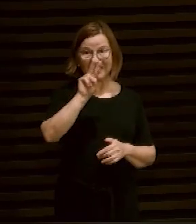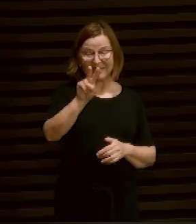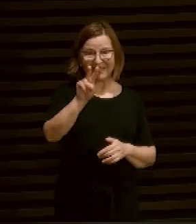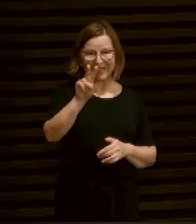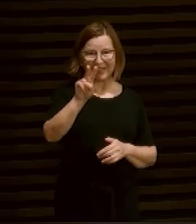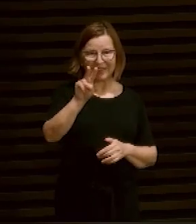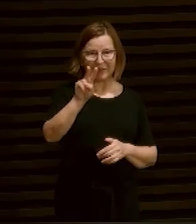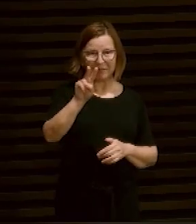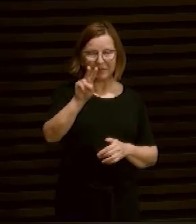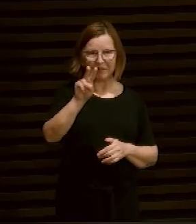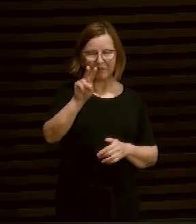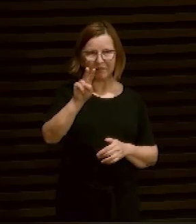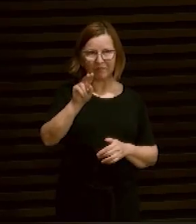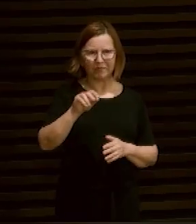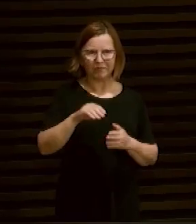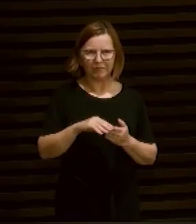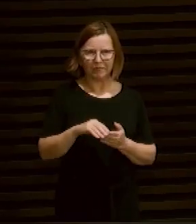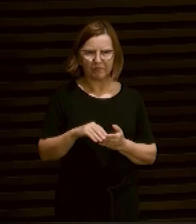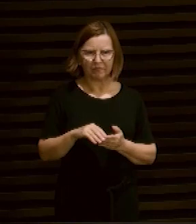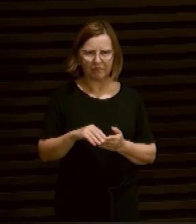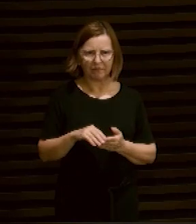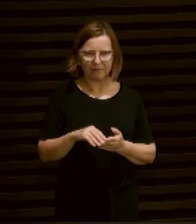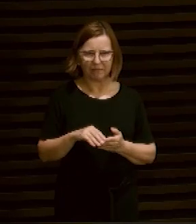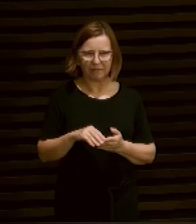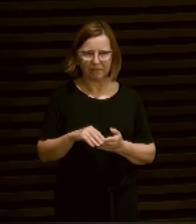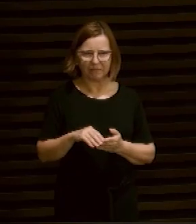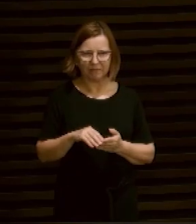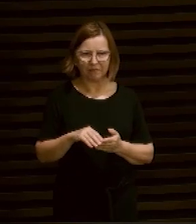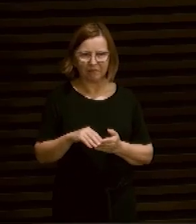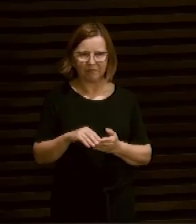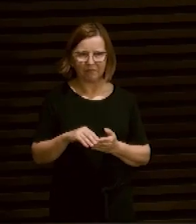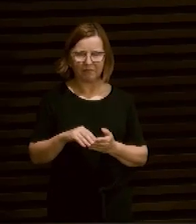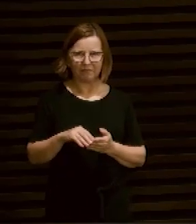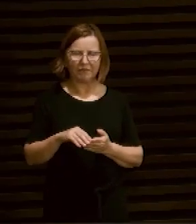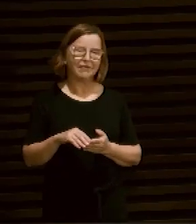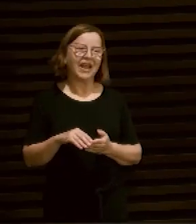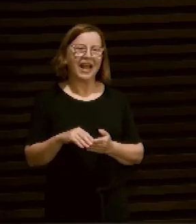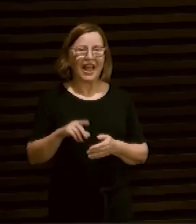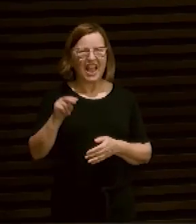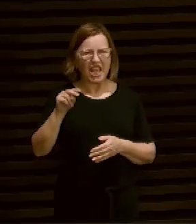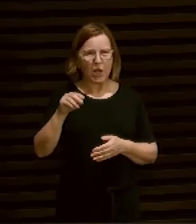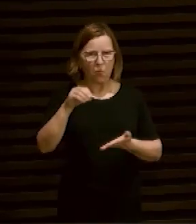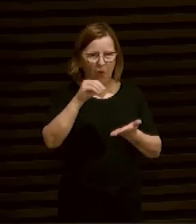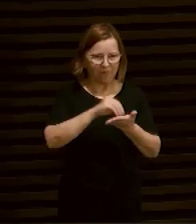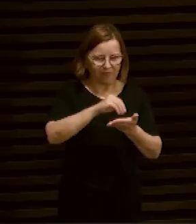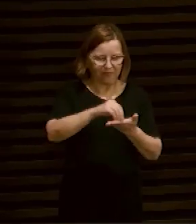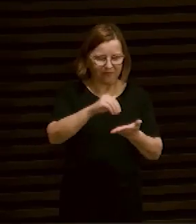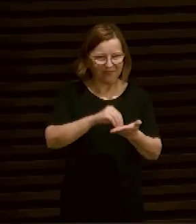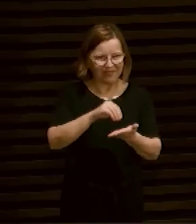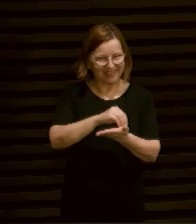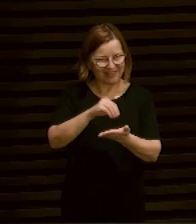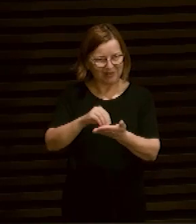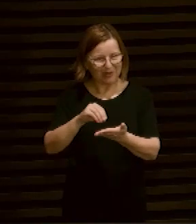dos peões e das torres e do cavalo e vemos o mover